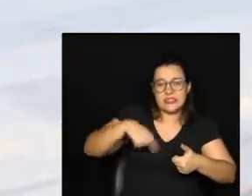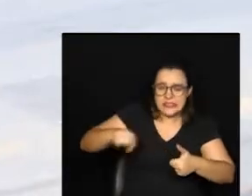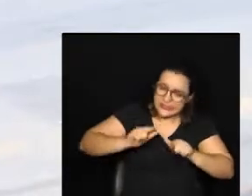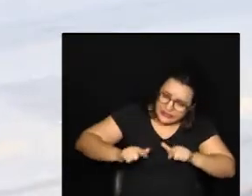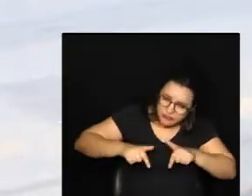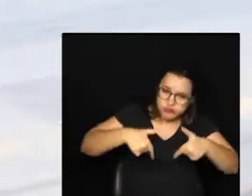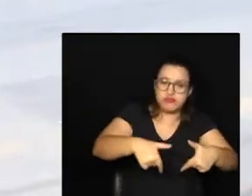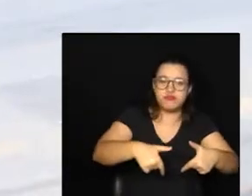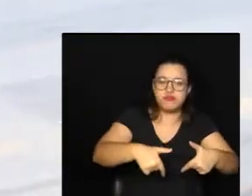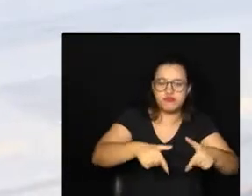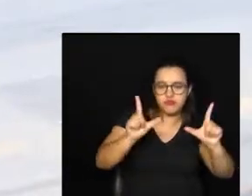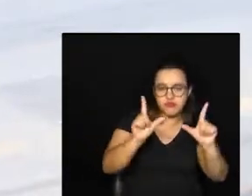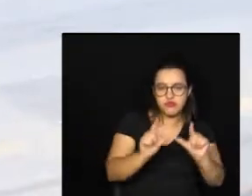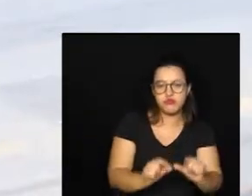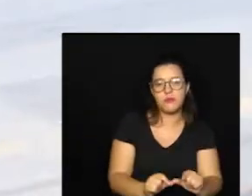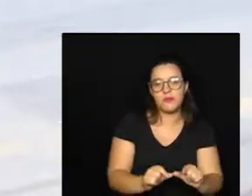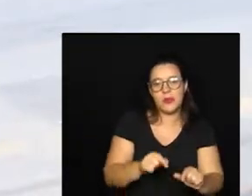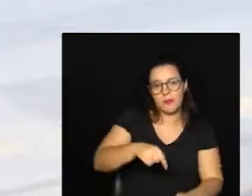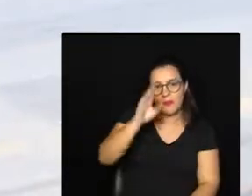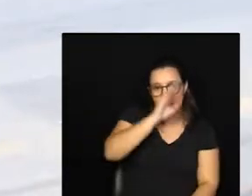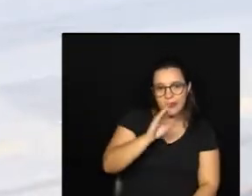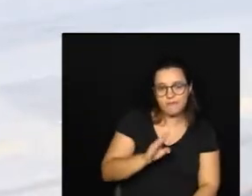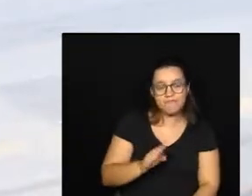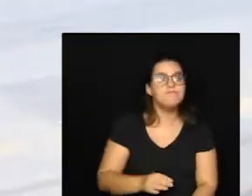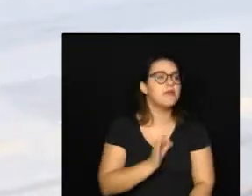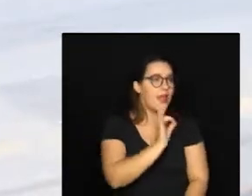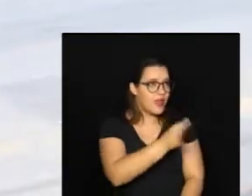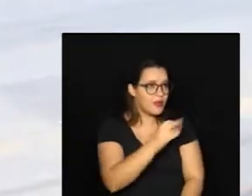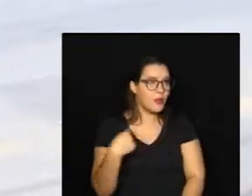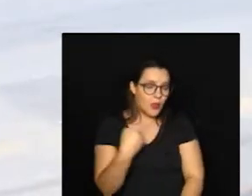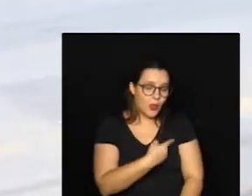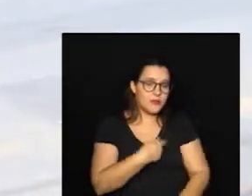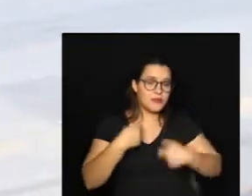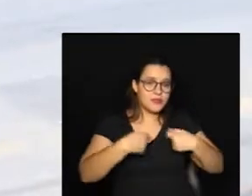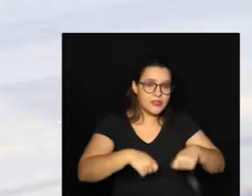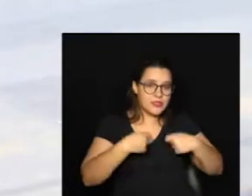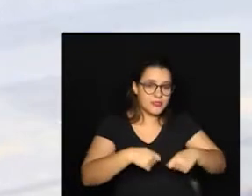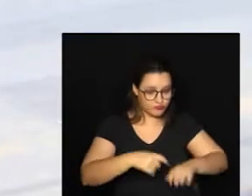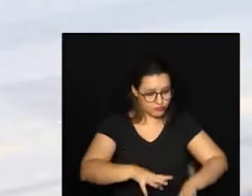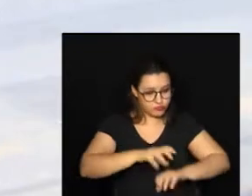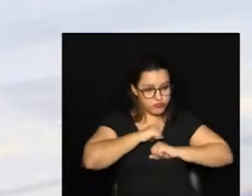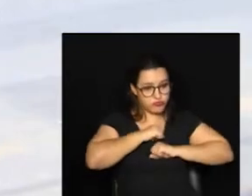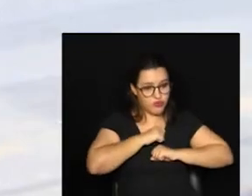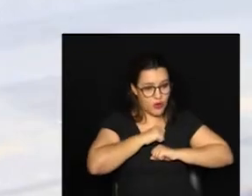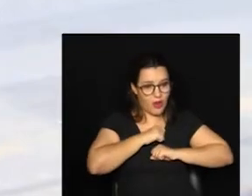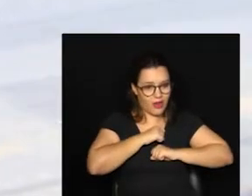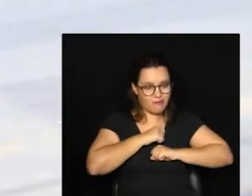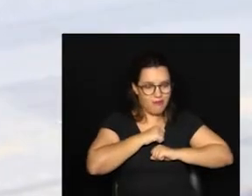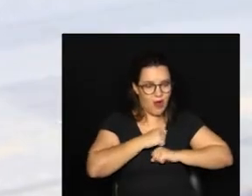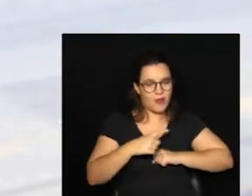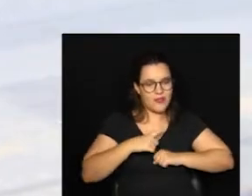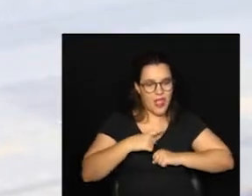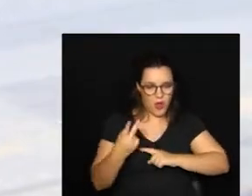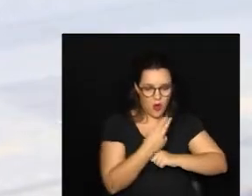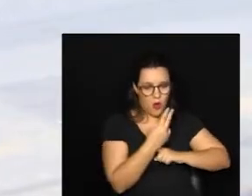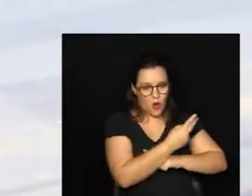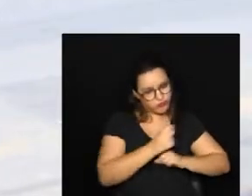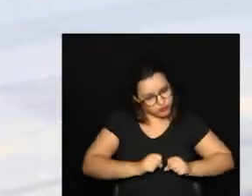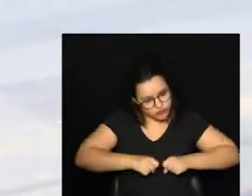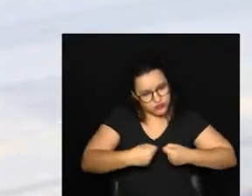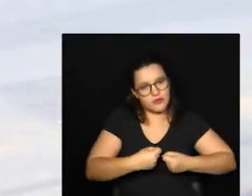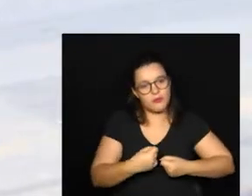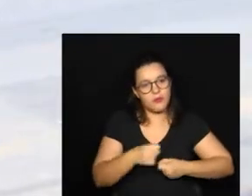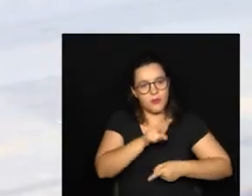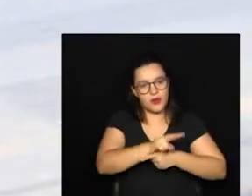né? Exatamente. Nós temos que garantir a imunidade pela vacina. Por isso que é importante todo